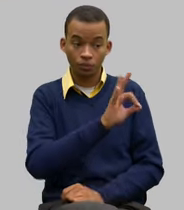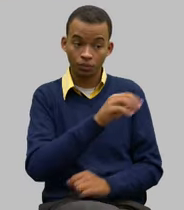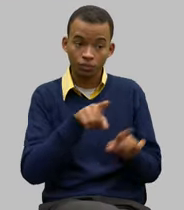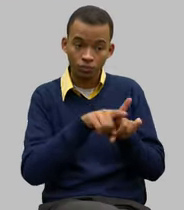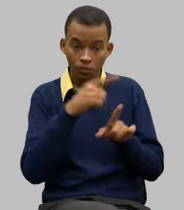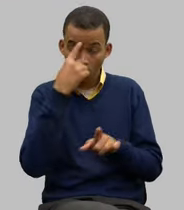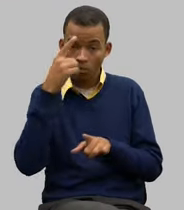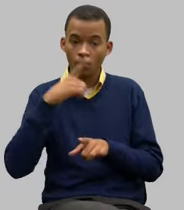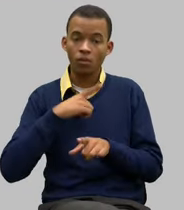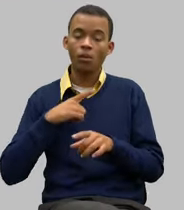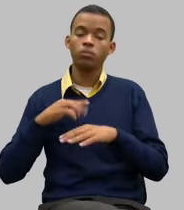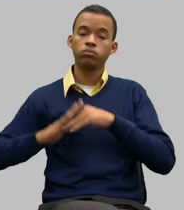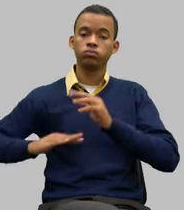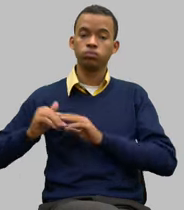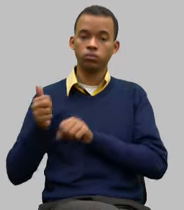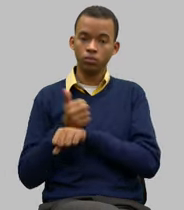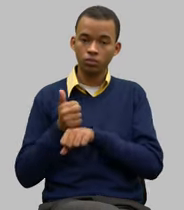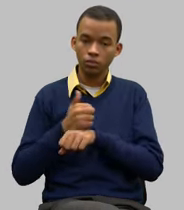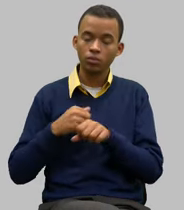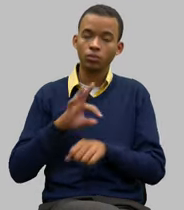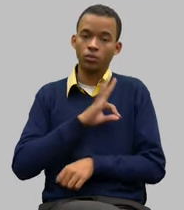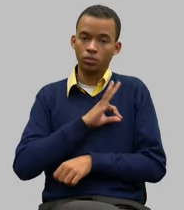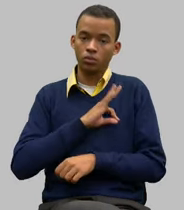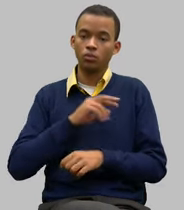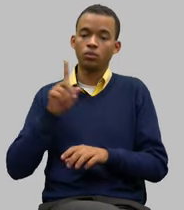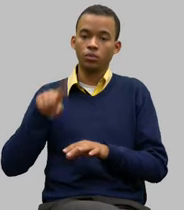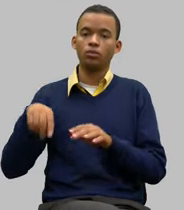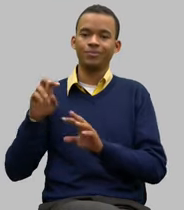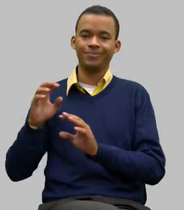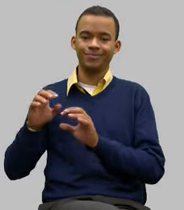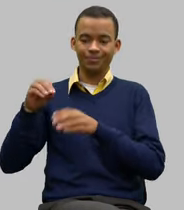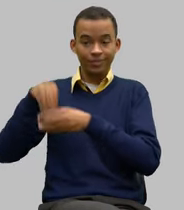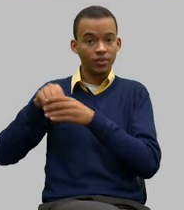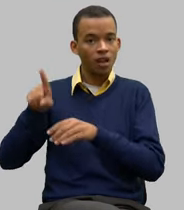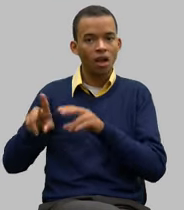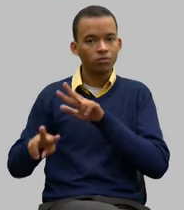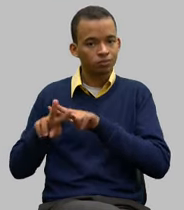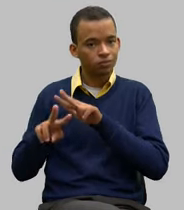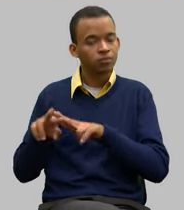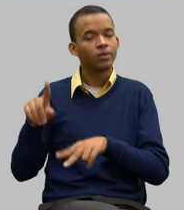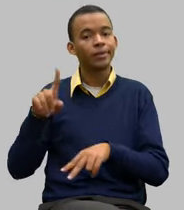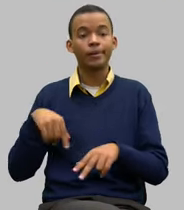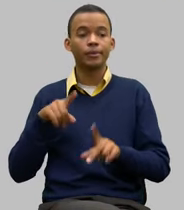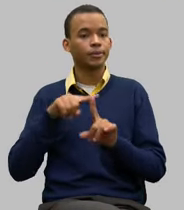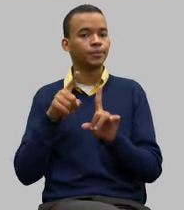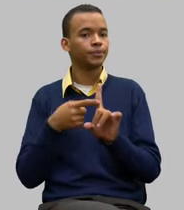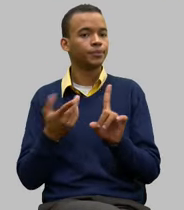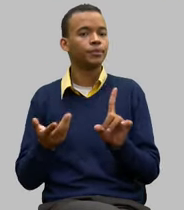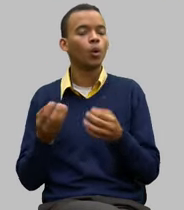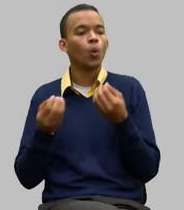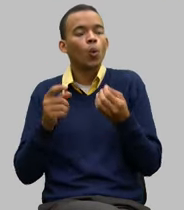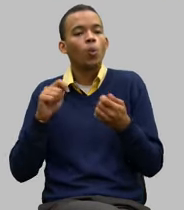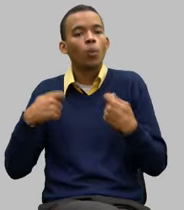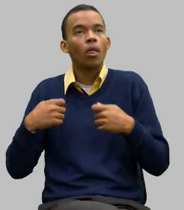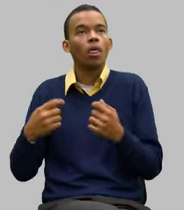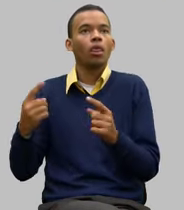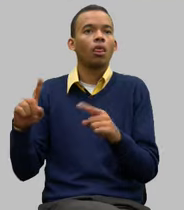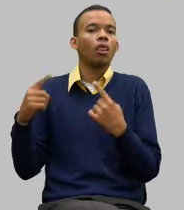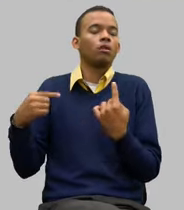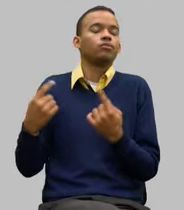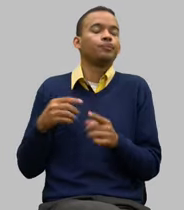penais nós temos servidores administrativas que às vezes estão grávidas tem que lá ficar suportando